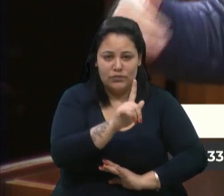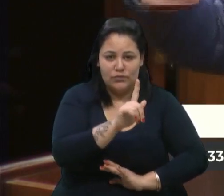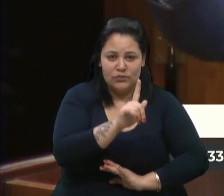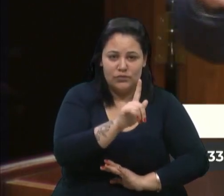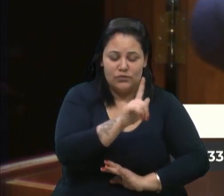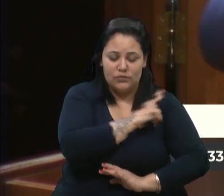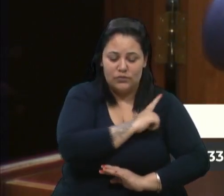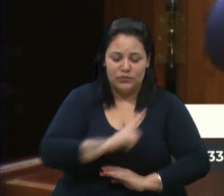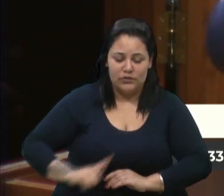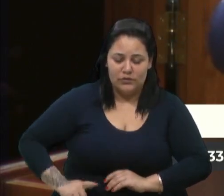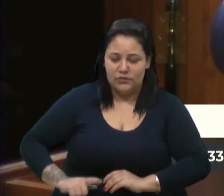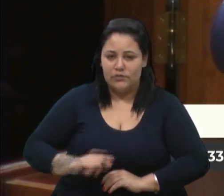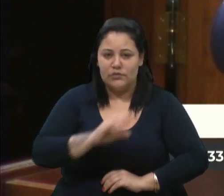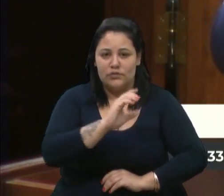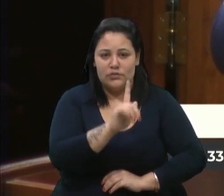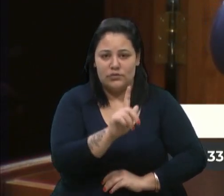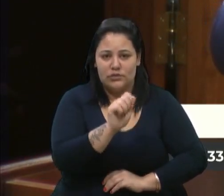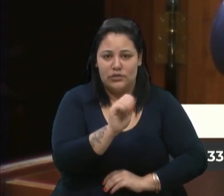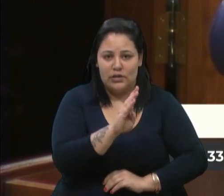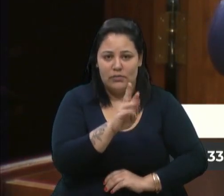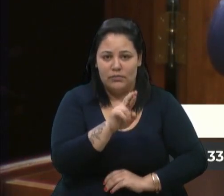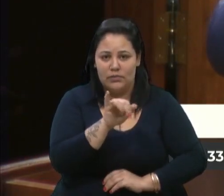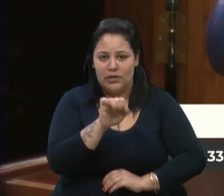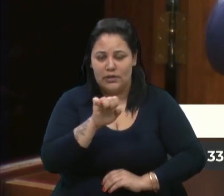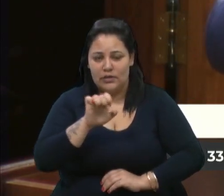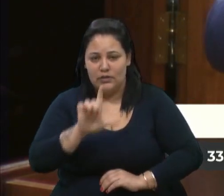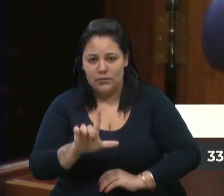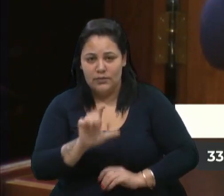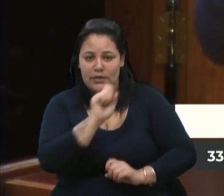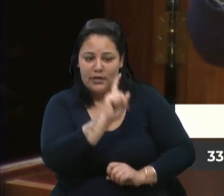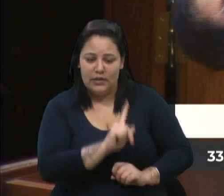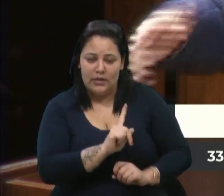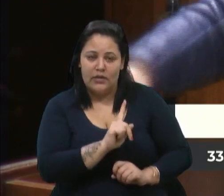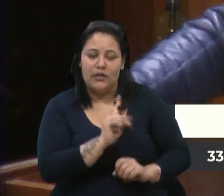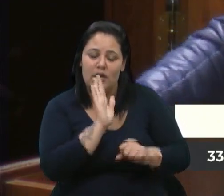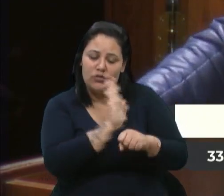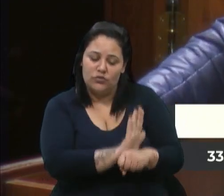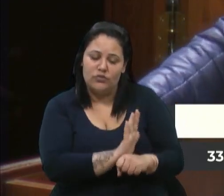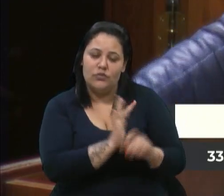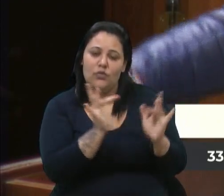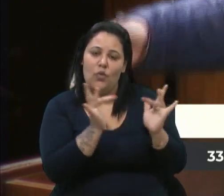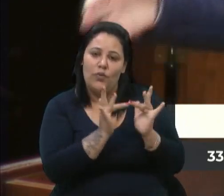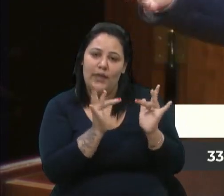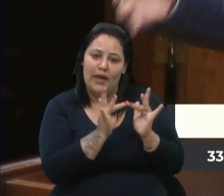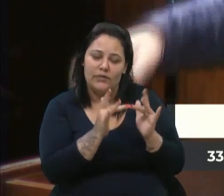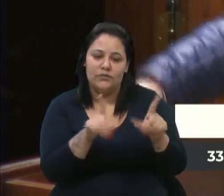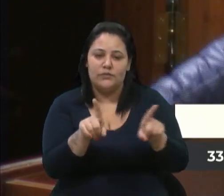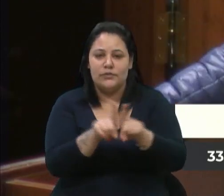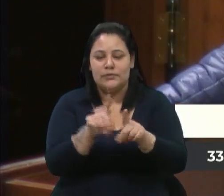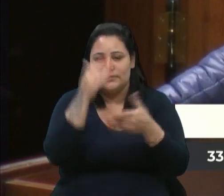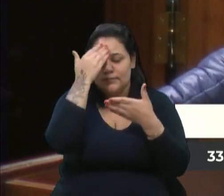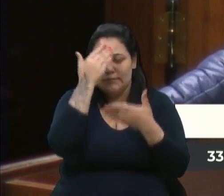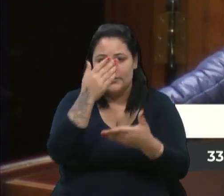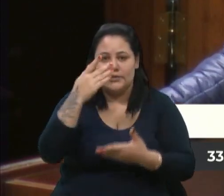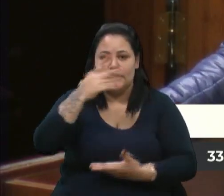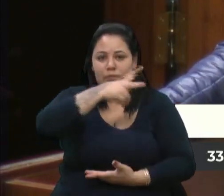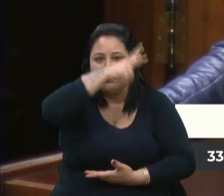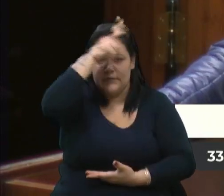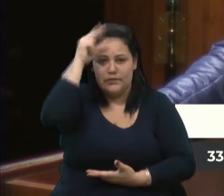abriu esses contatos lá em São Paulo, agradecer também ao prefeito Ricardo Nunes, que me emprestou